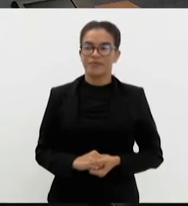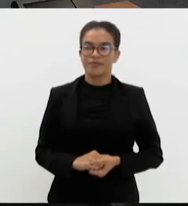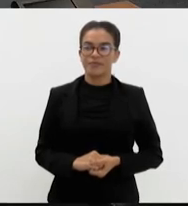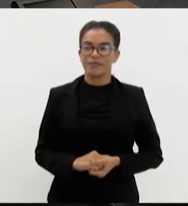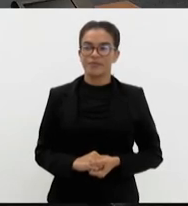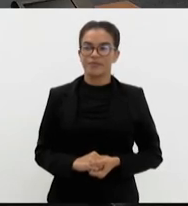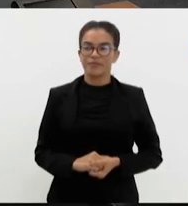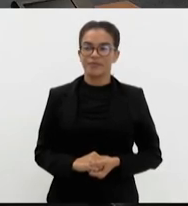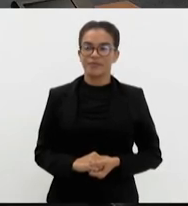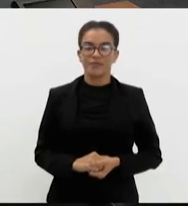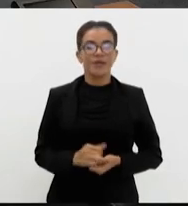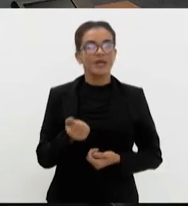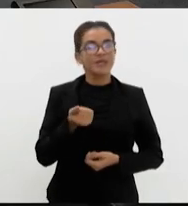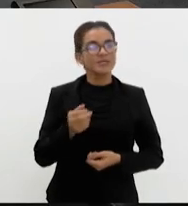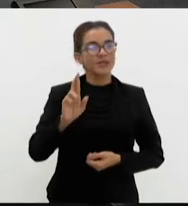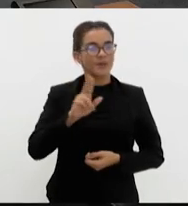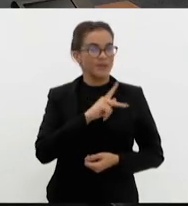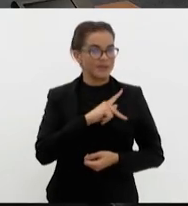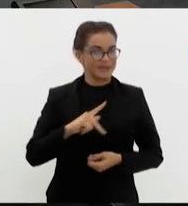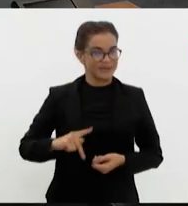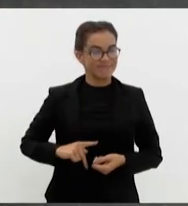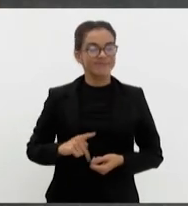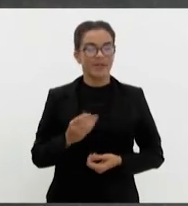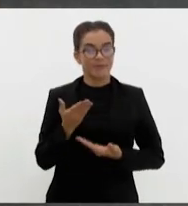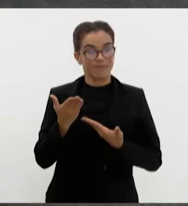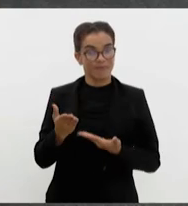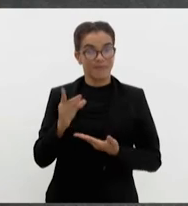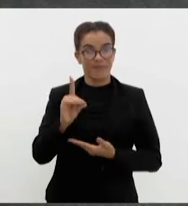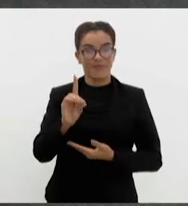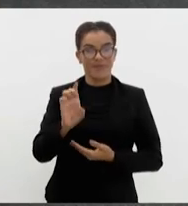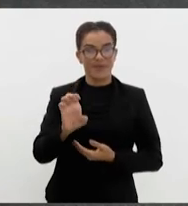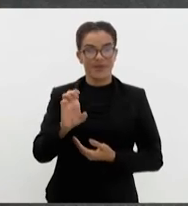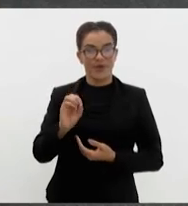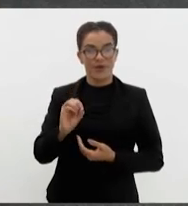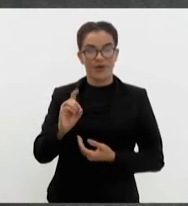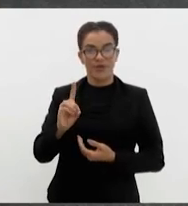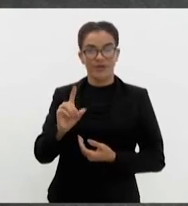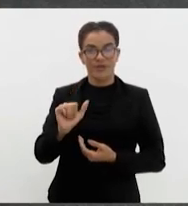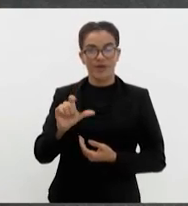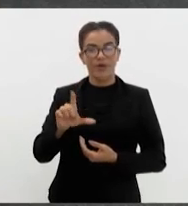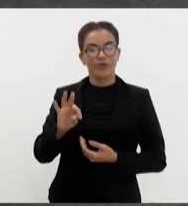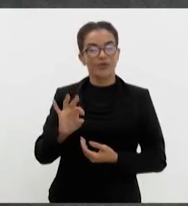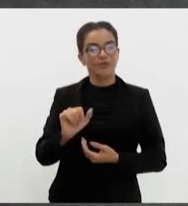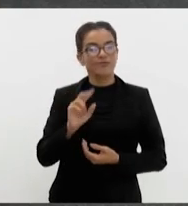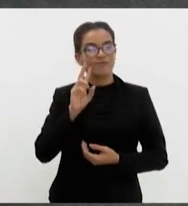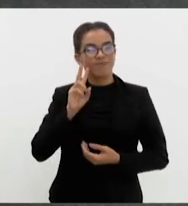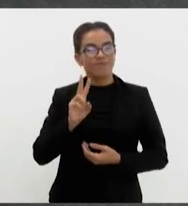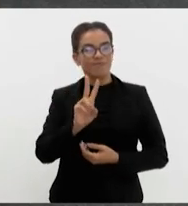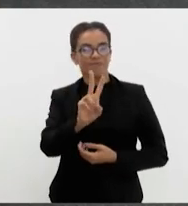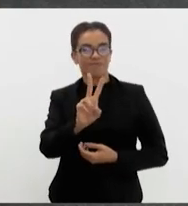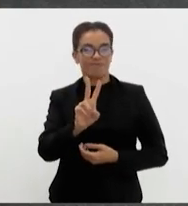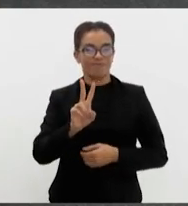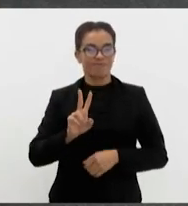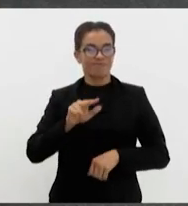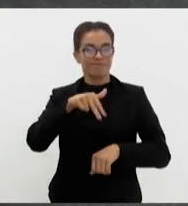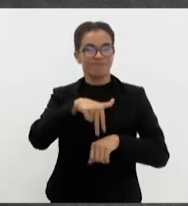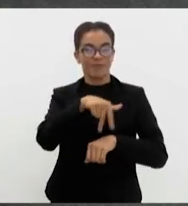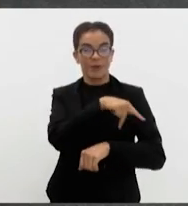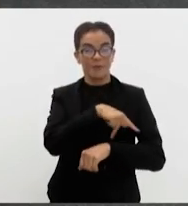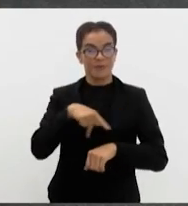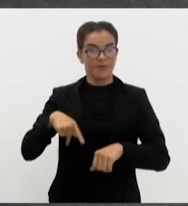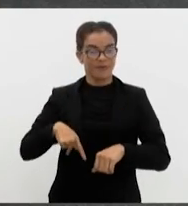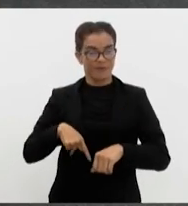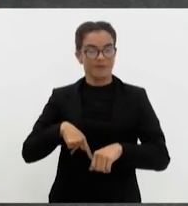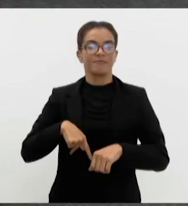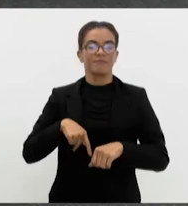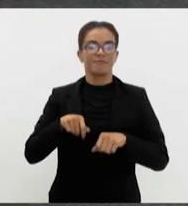anterior senhor presidente Dr deodalto prazer vê-lo presidindo o expediente